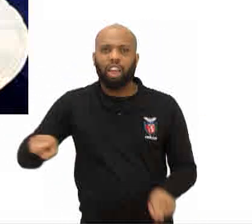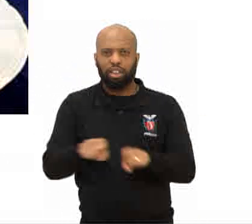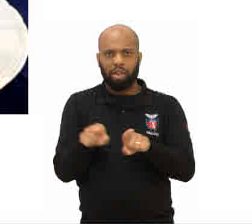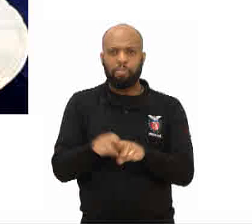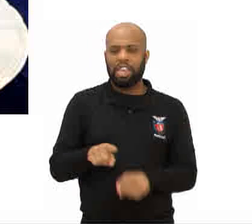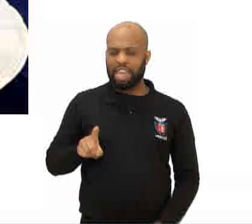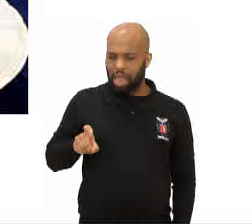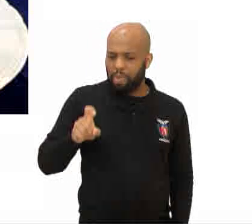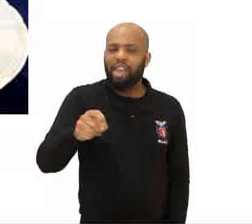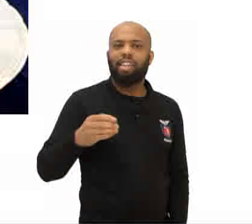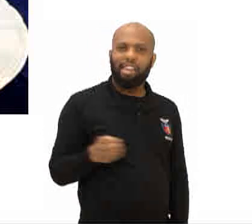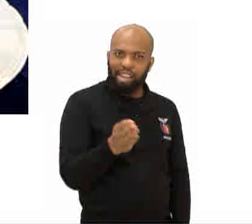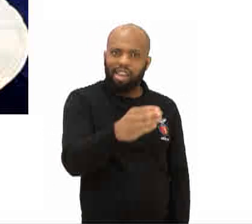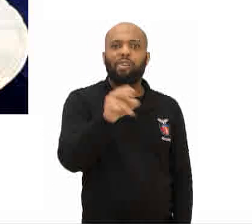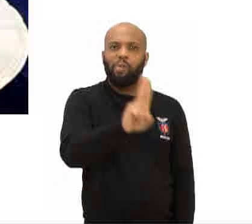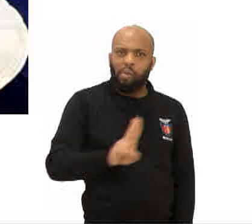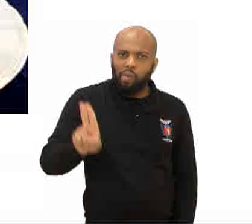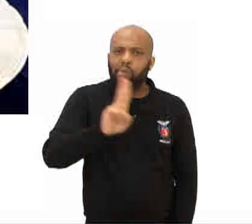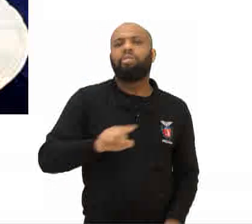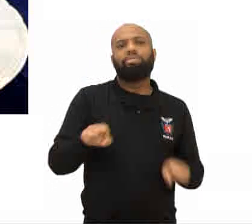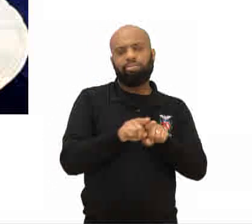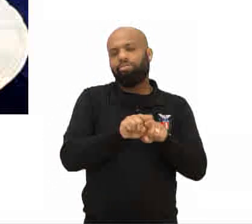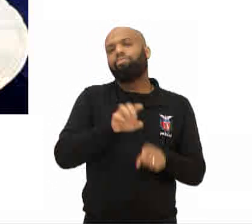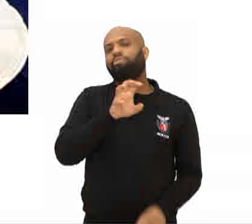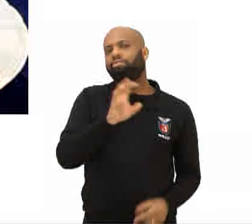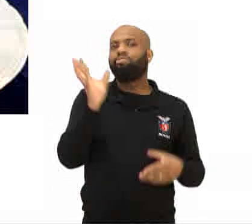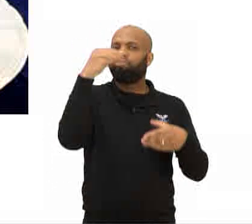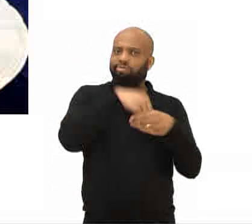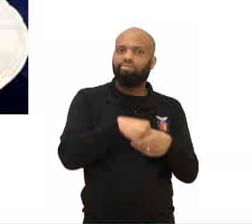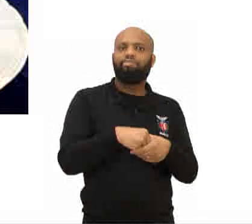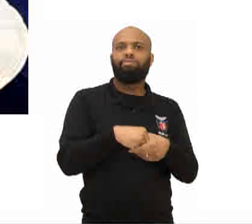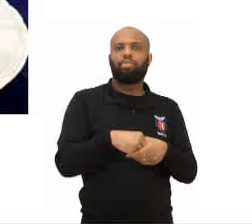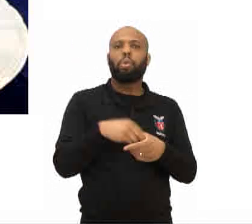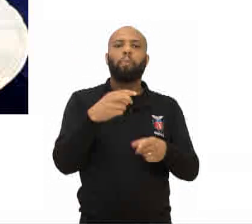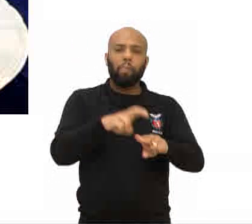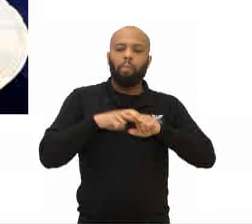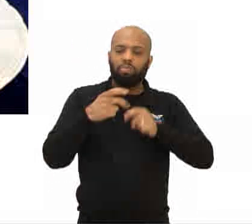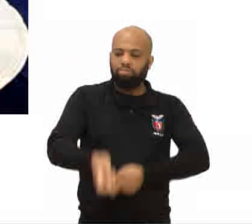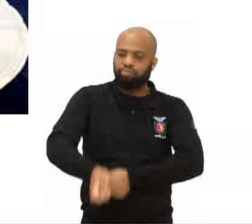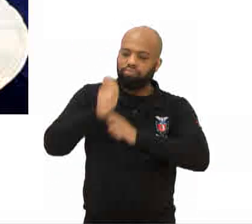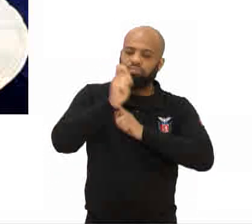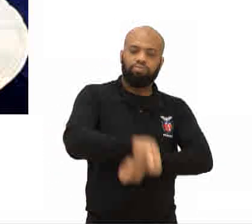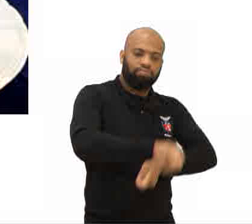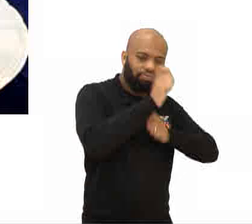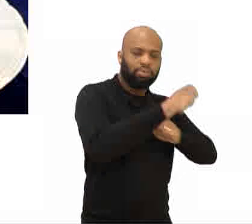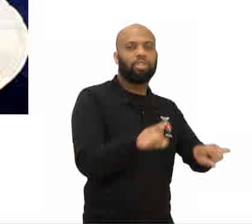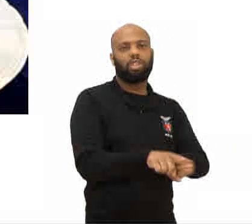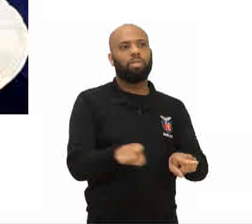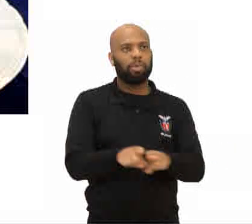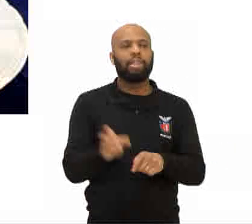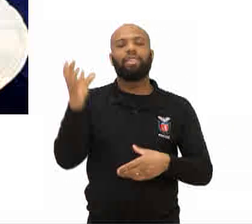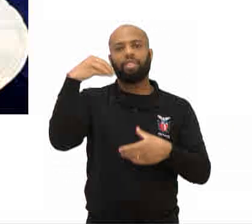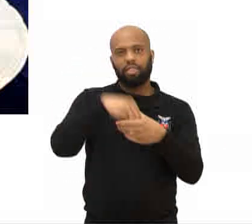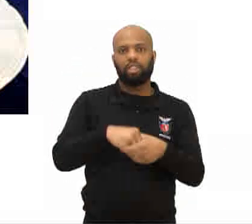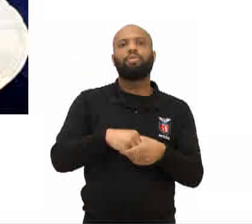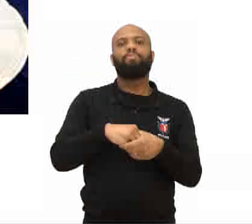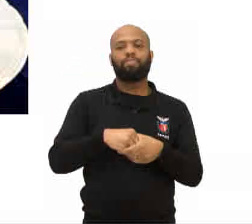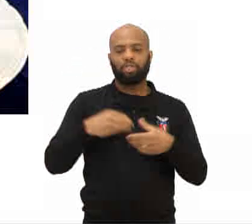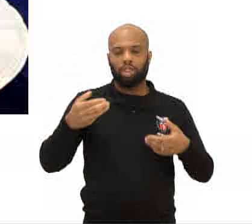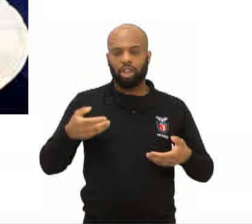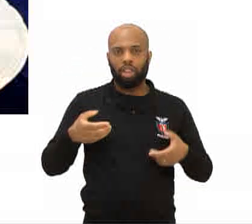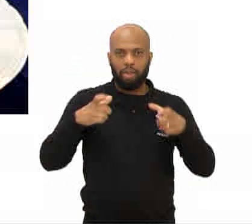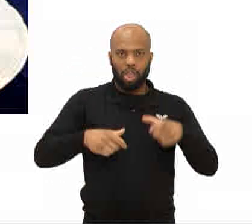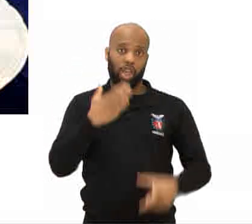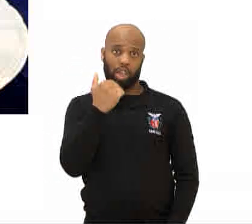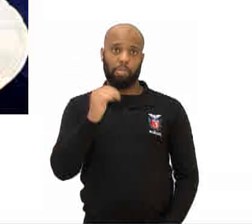pratos que usam frutos do mar, né, da pesca, enfim, para constituir ali os seus pratos